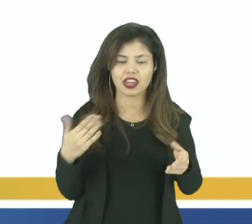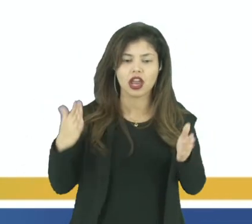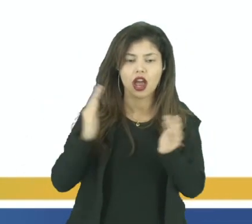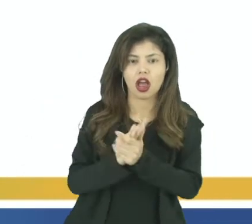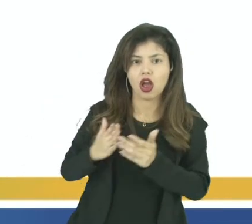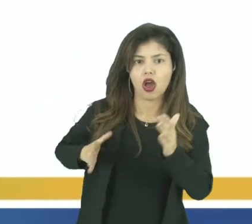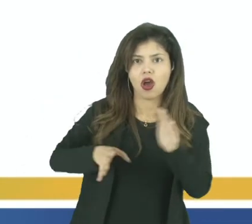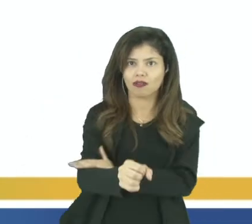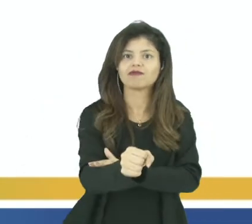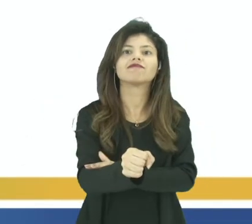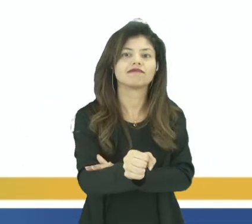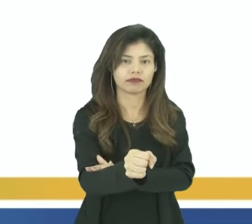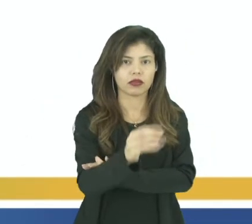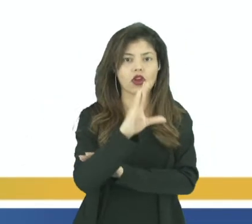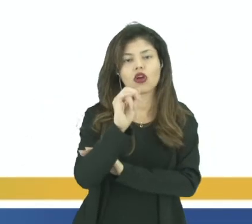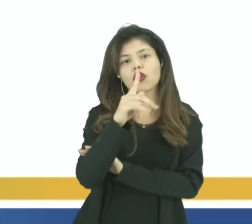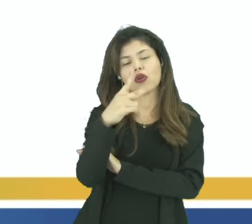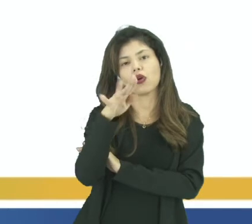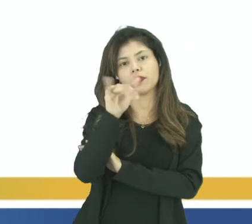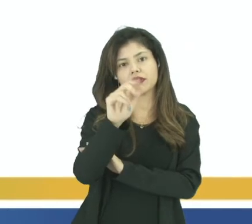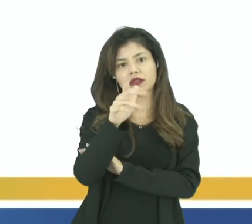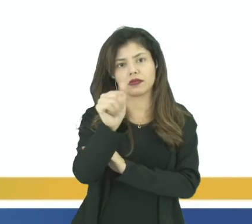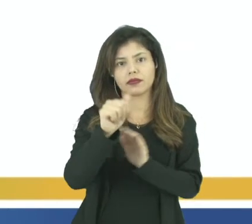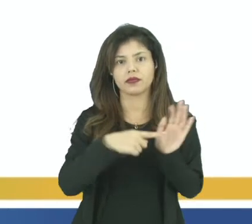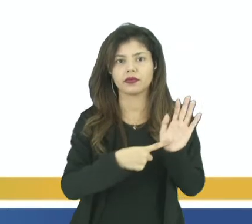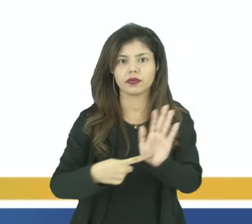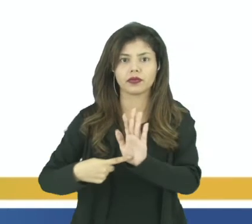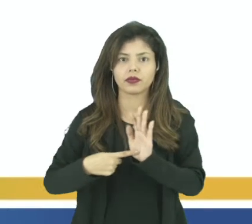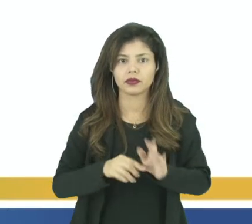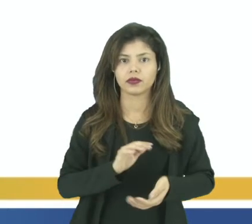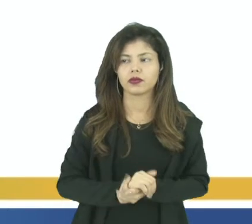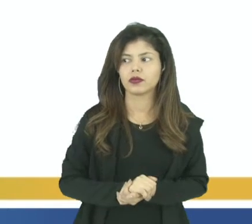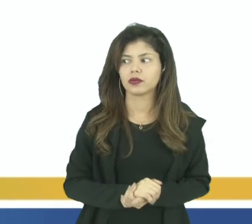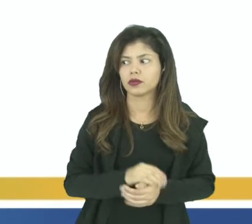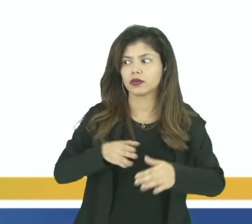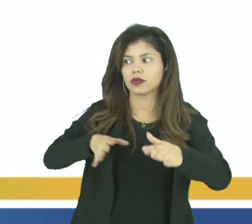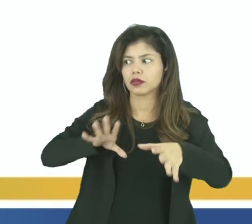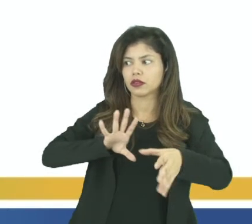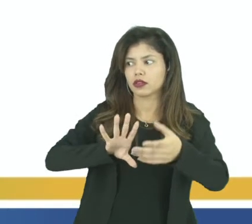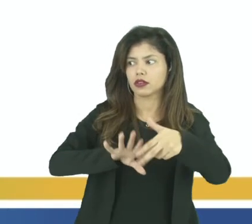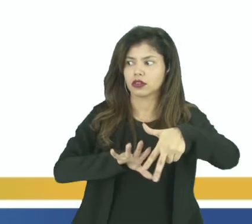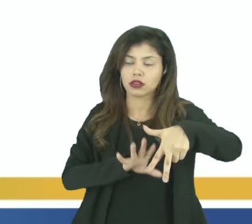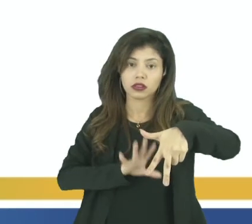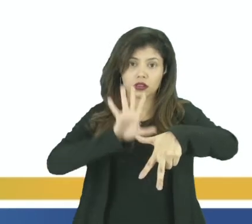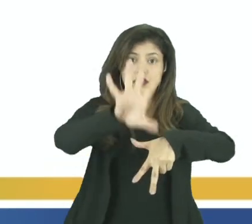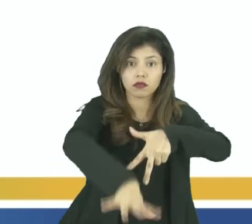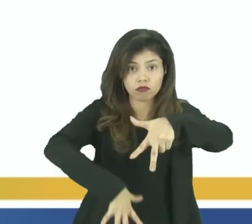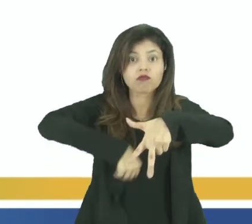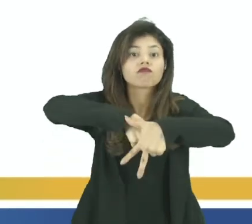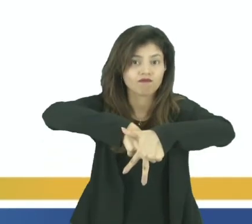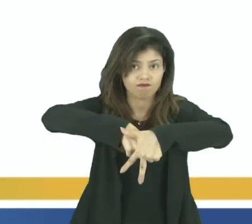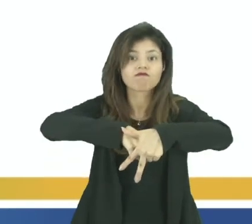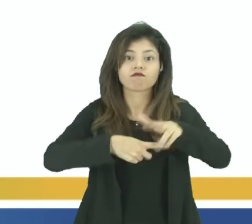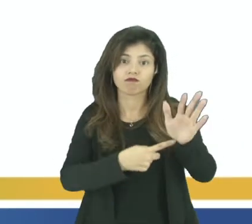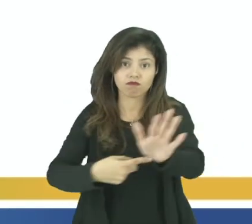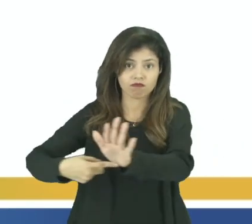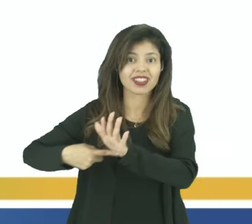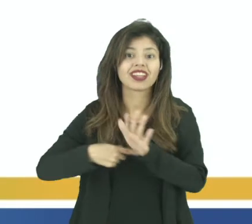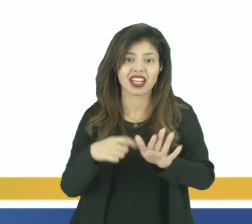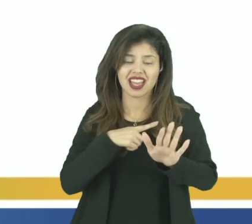corrupta e corrompia o ser humano com suas exigências para suprir a vaidade, né,